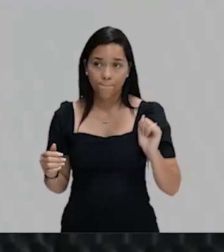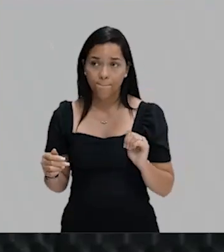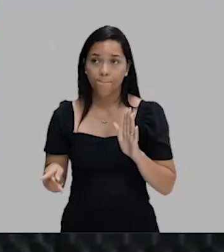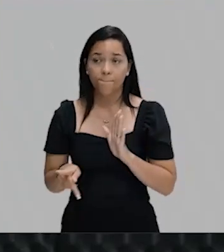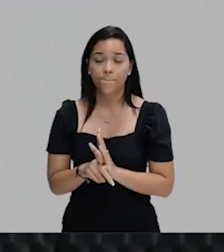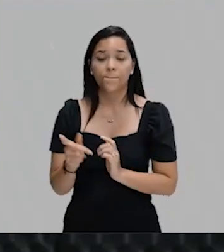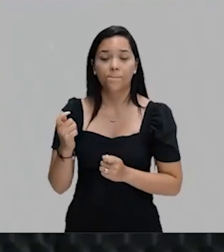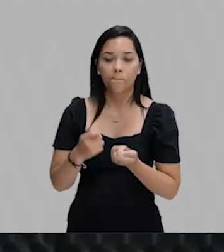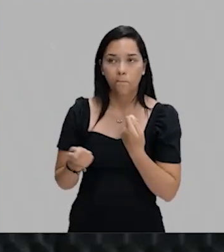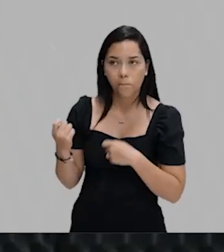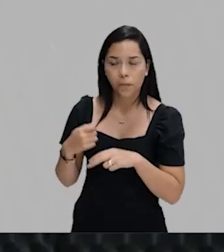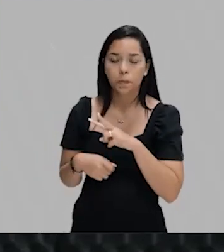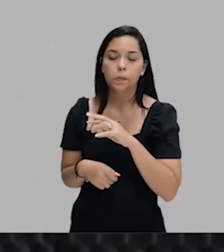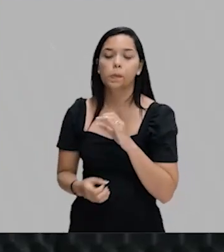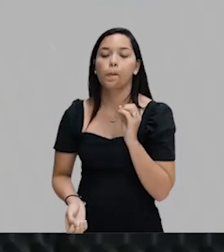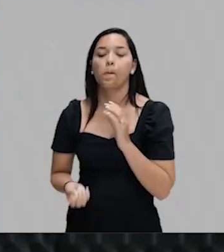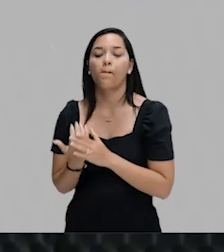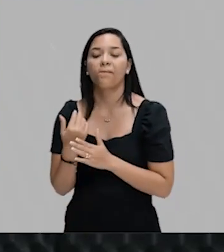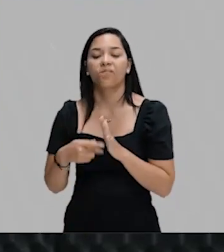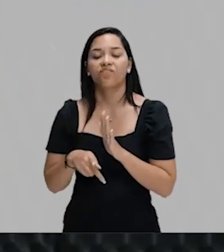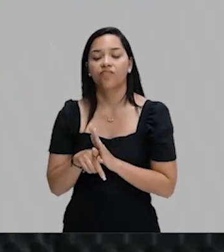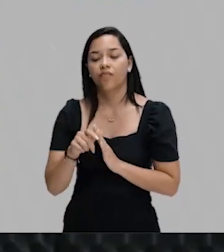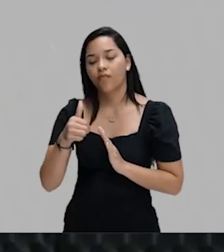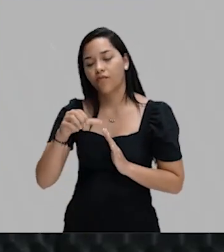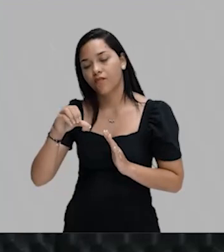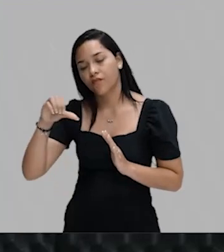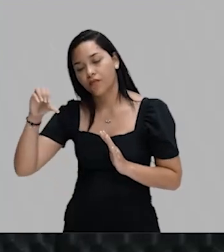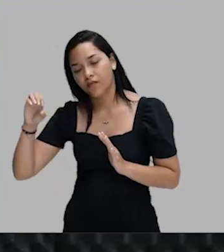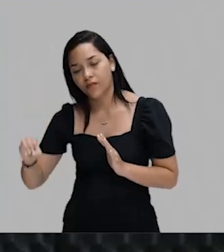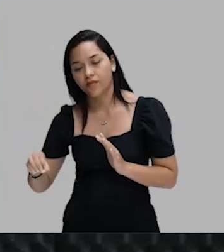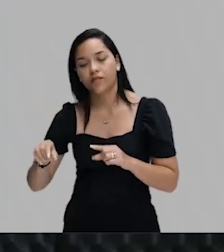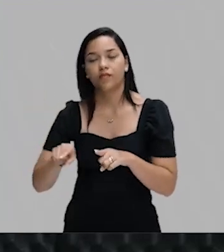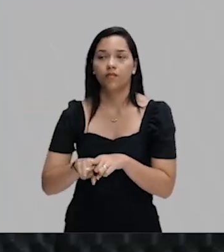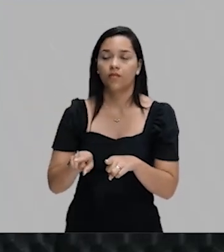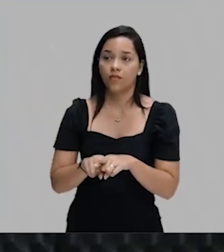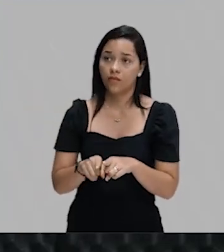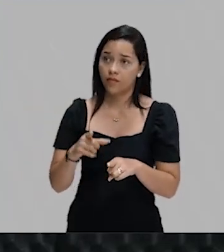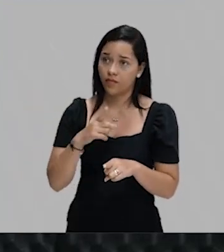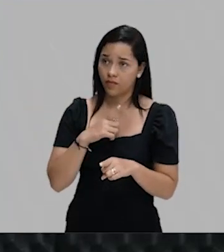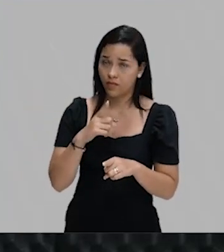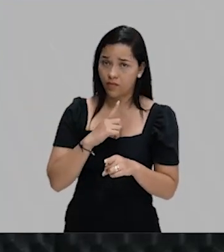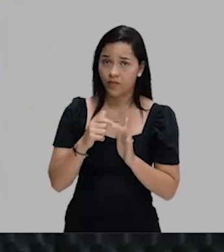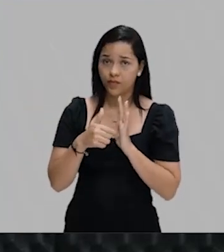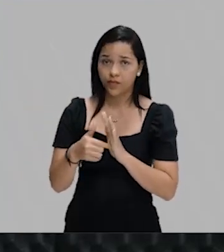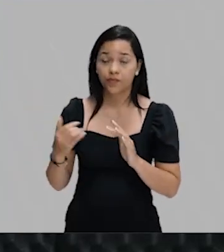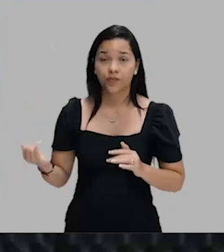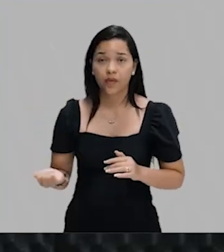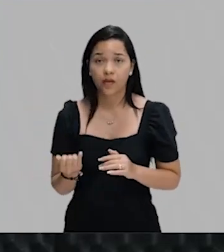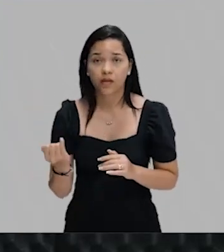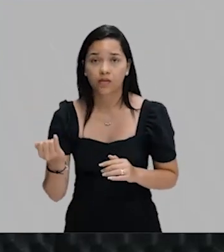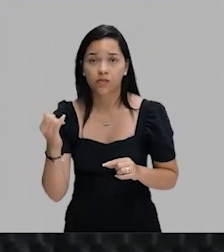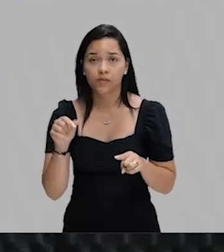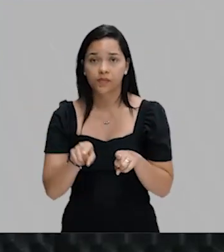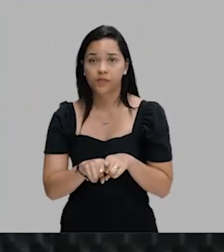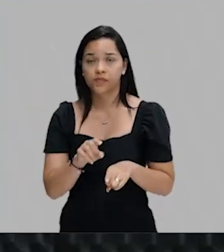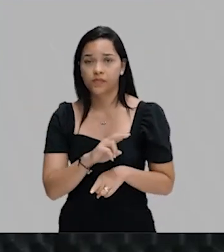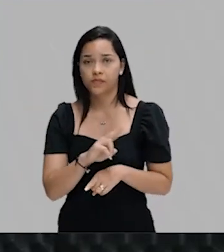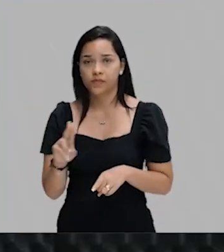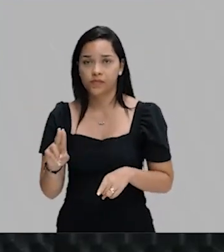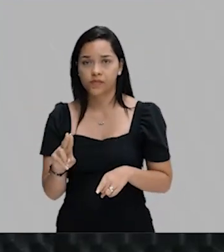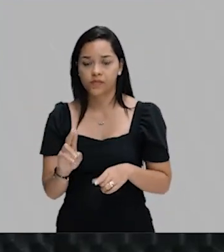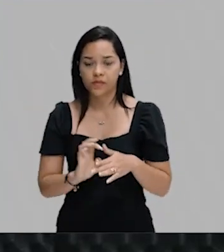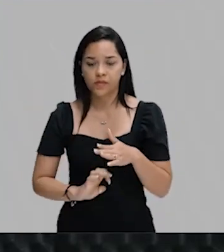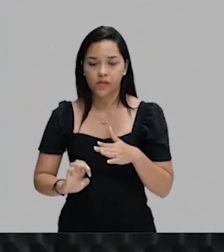puramente econômico. Ele vai ser criado na década de 90, tá certo? E o NAFTA vai ter um destaque muito importante para as chamadas